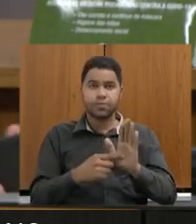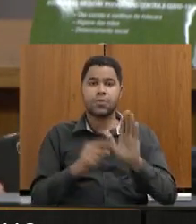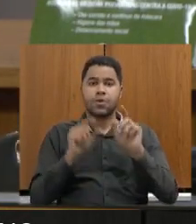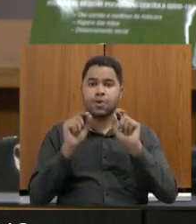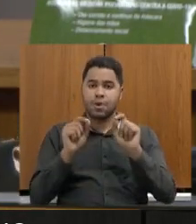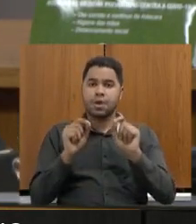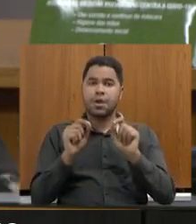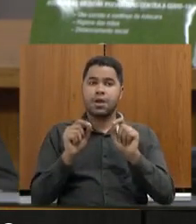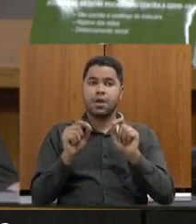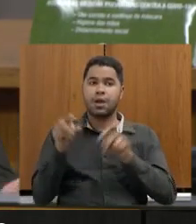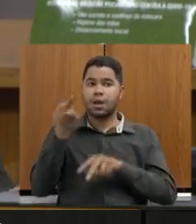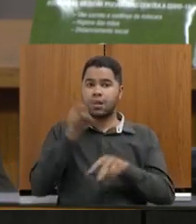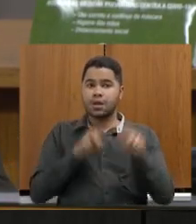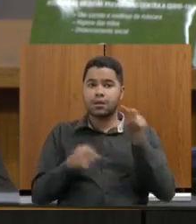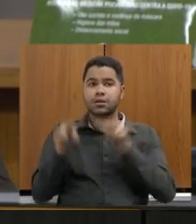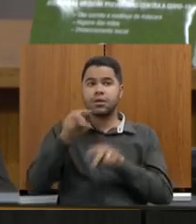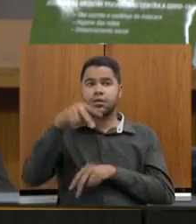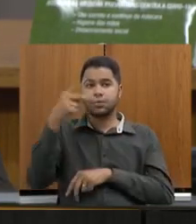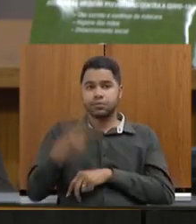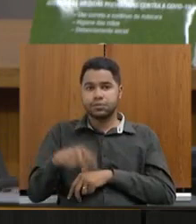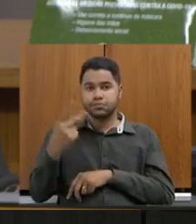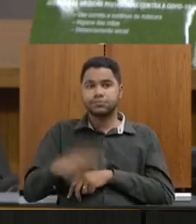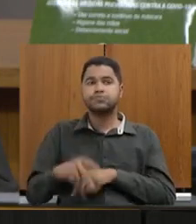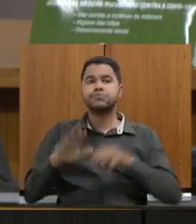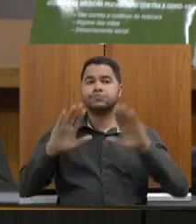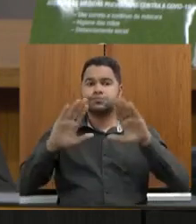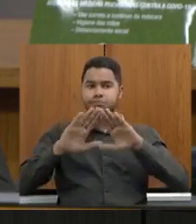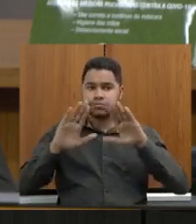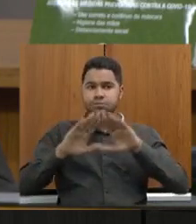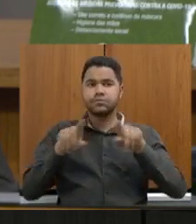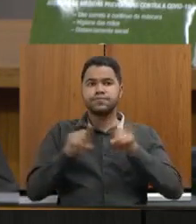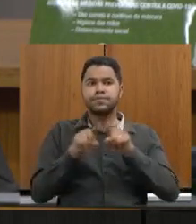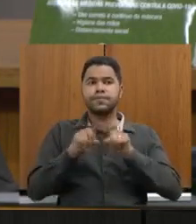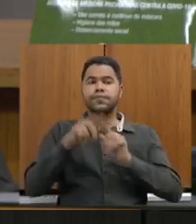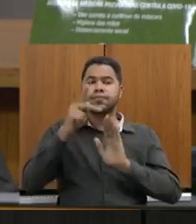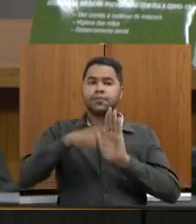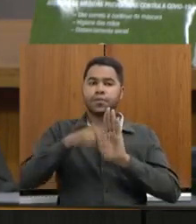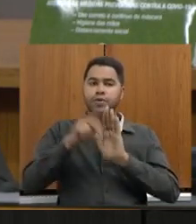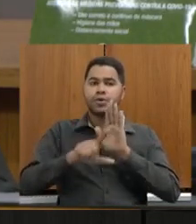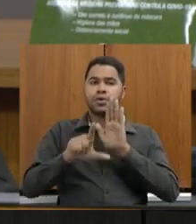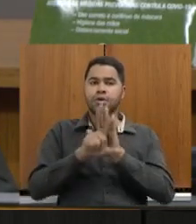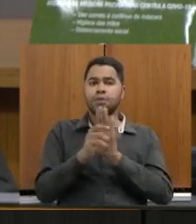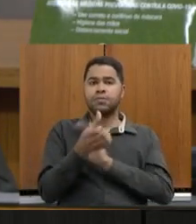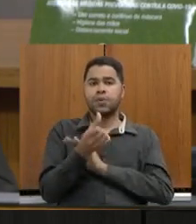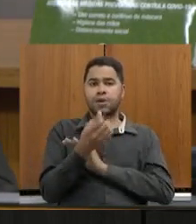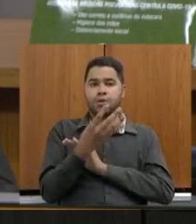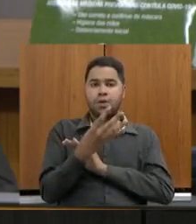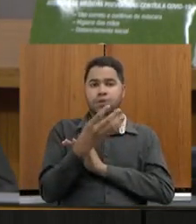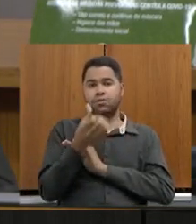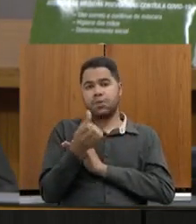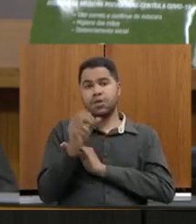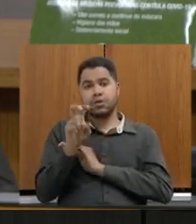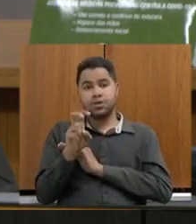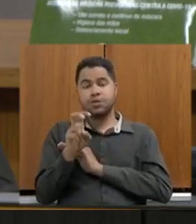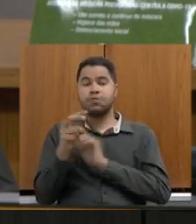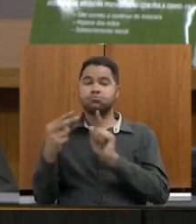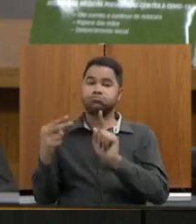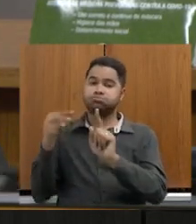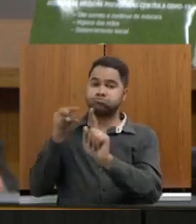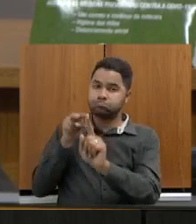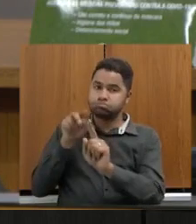fato de que ainda está em análise nesta casa Legislativa esses projetos de lei 6465 a